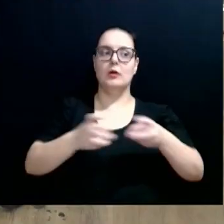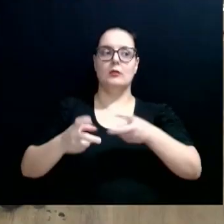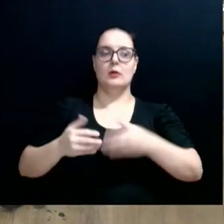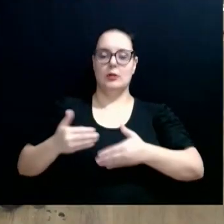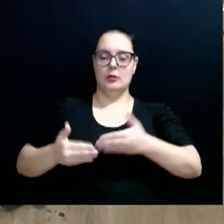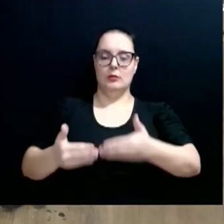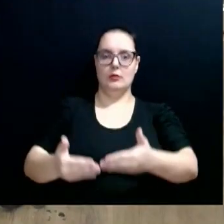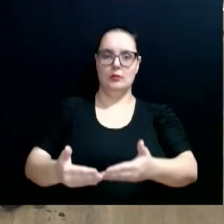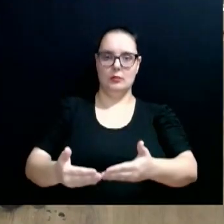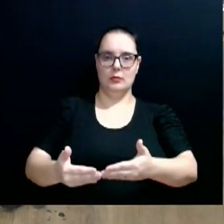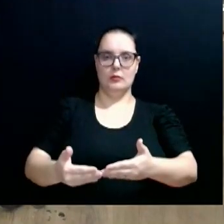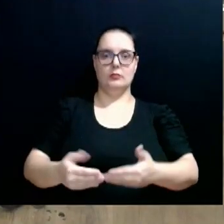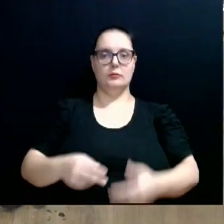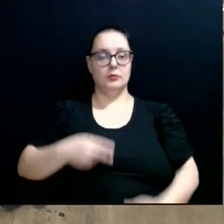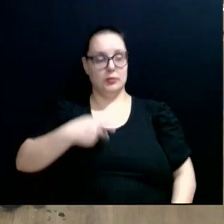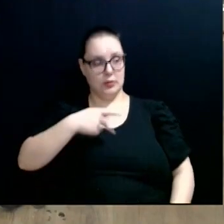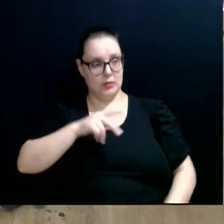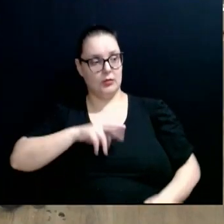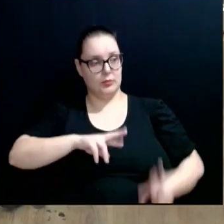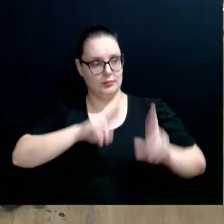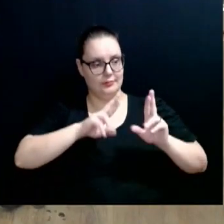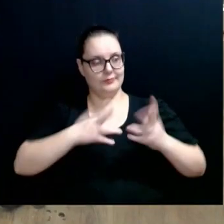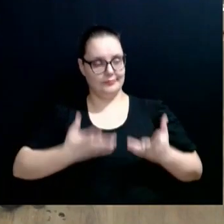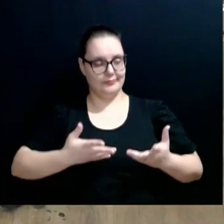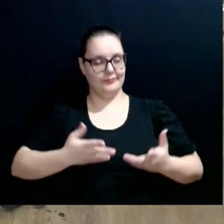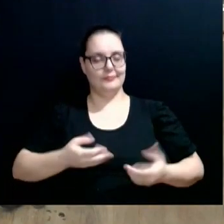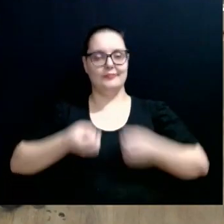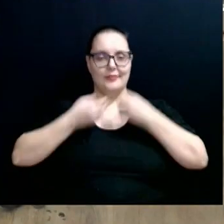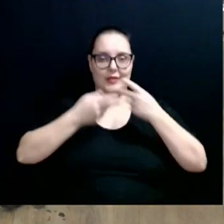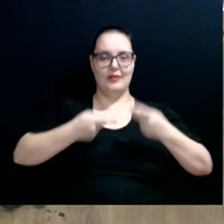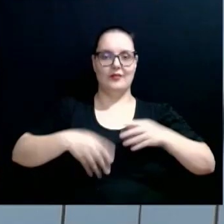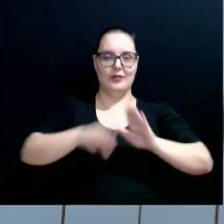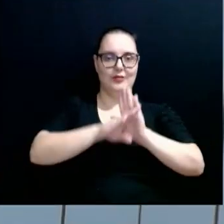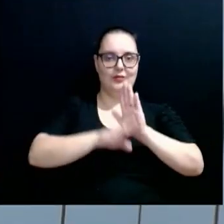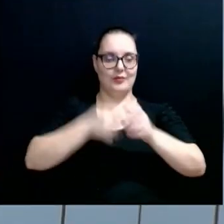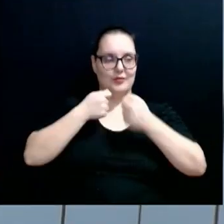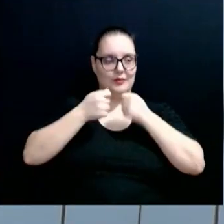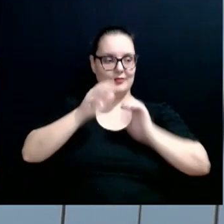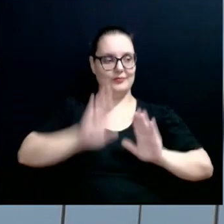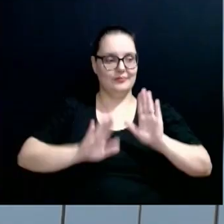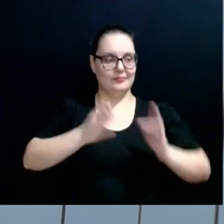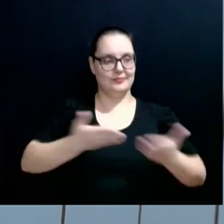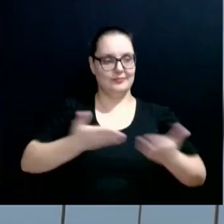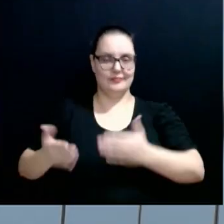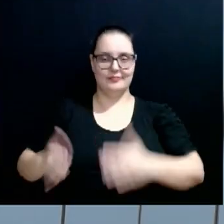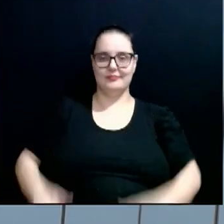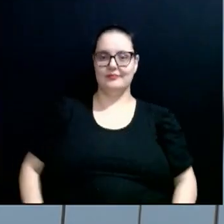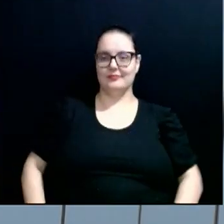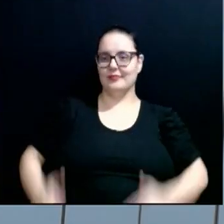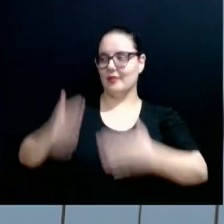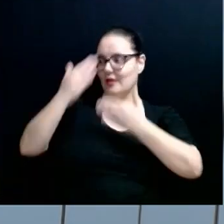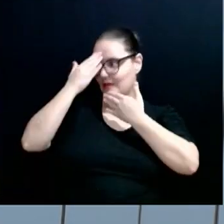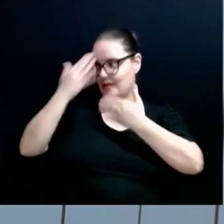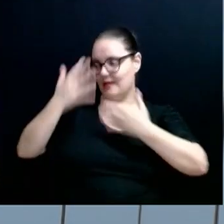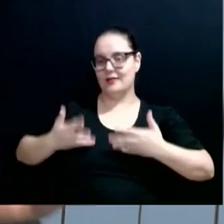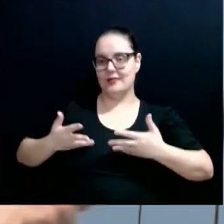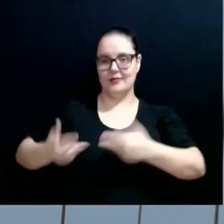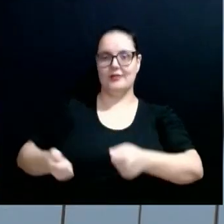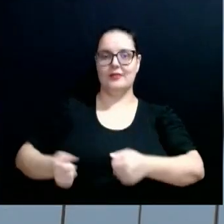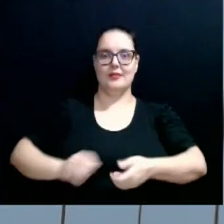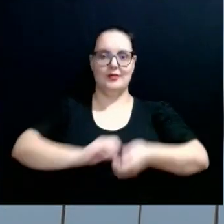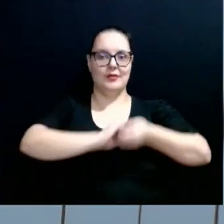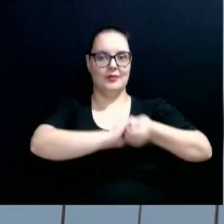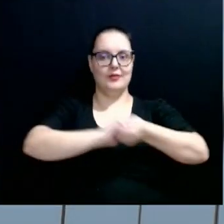sua expectativa? Seja bem-vindo ao programa Questão de Ordem. Bom, eu agradeço aí o convite, também cumprimento aqui do meu lado